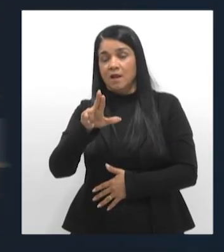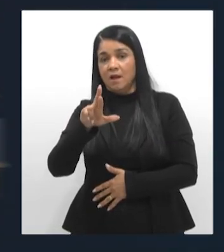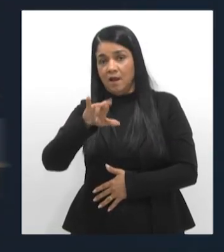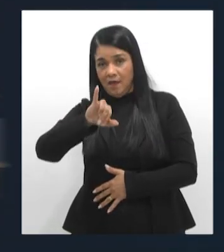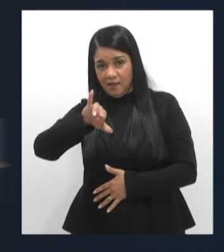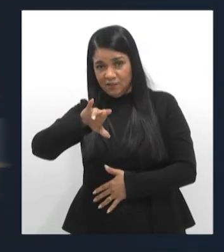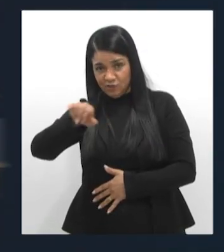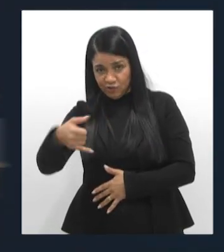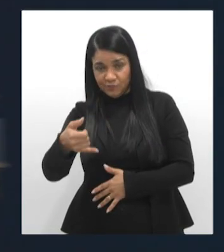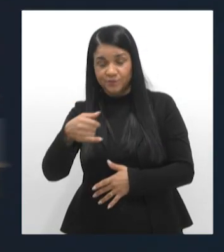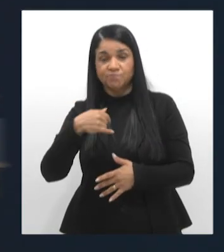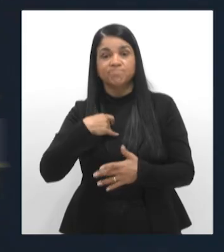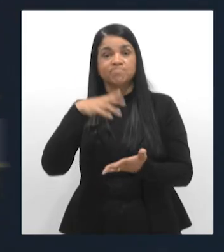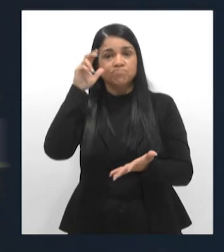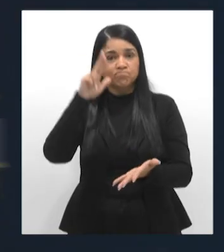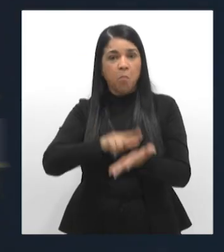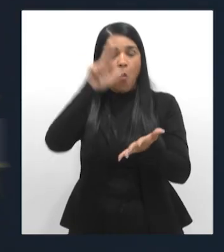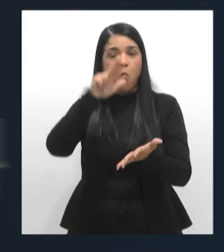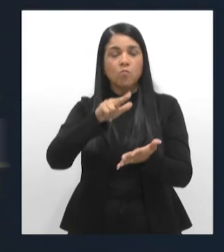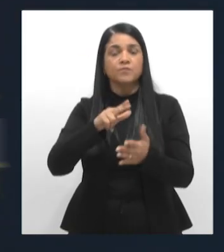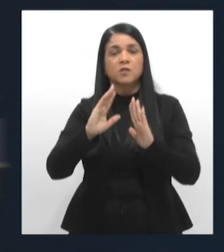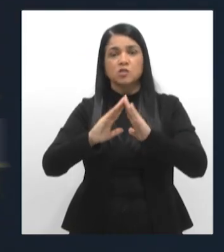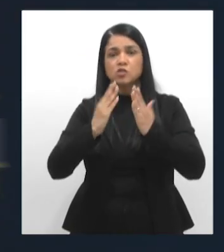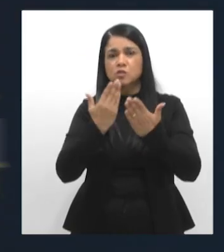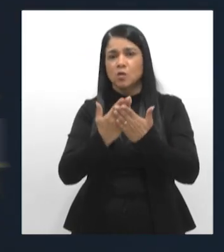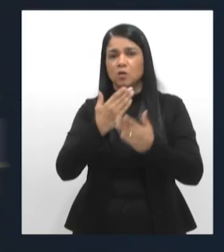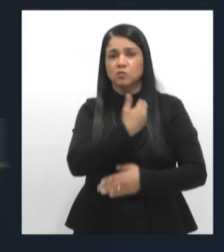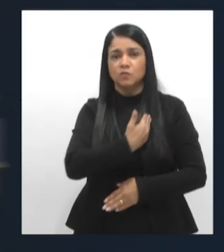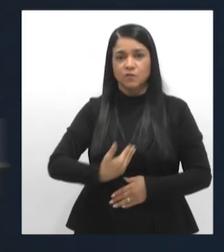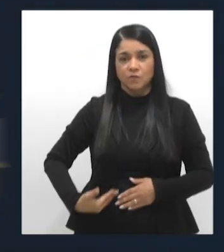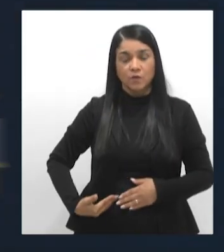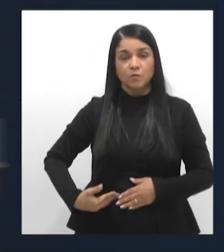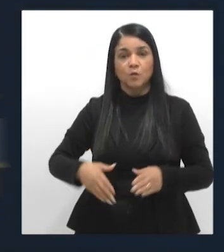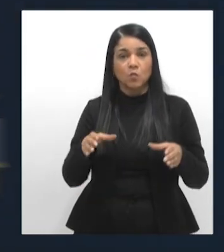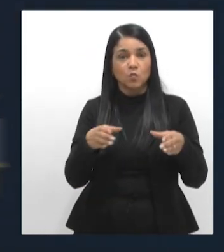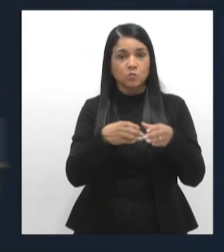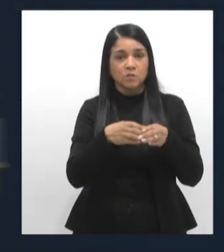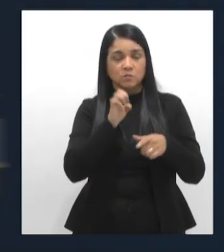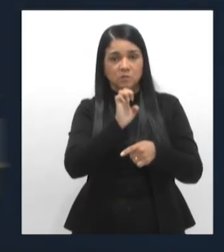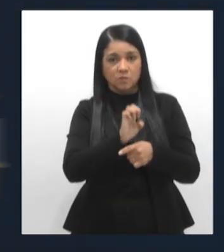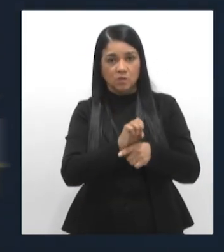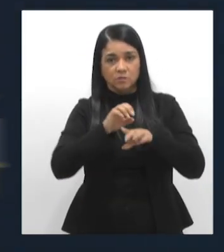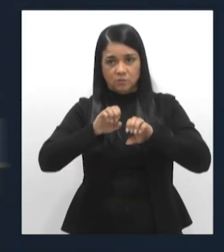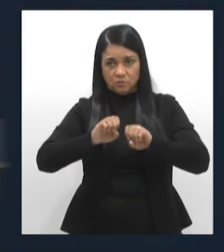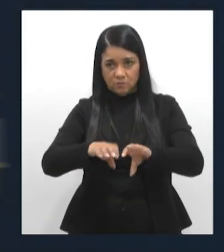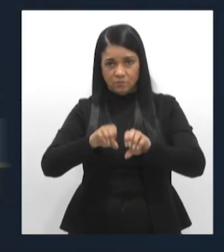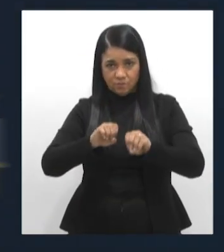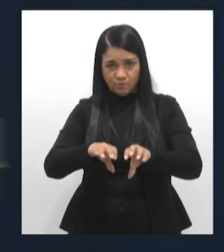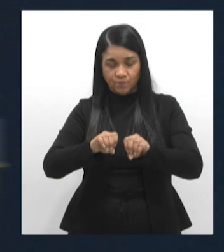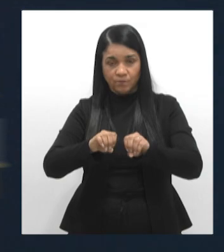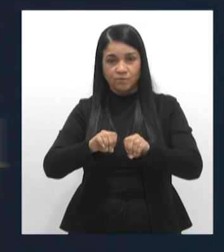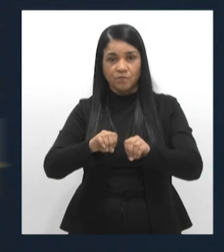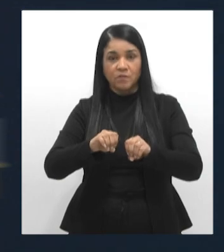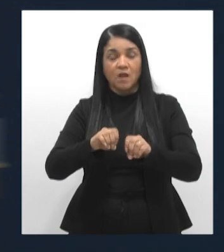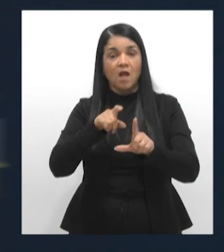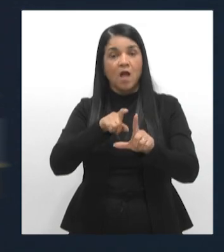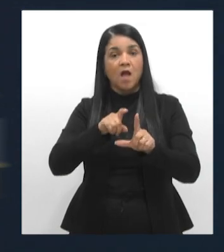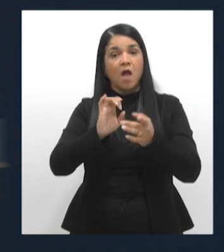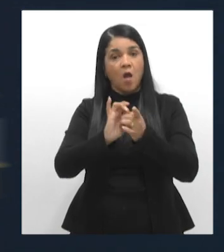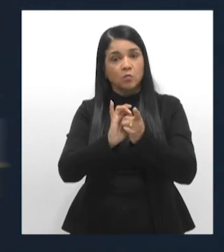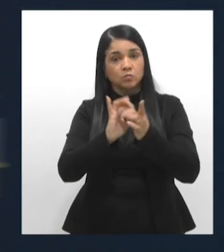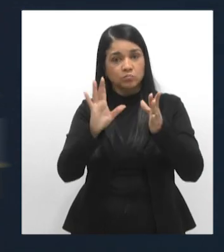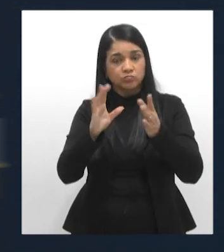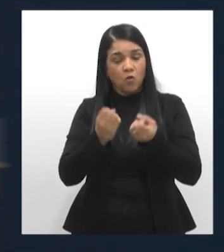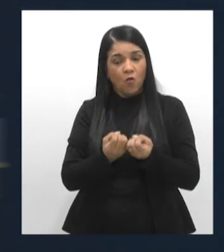credenciada oficialmente como escola de governo pelo Conselho Estadual de Educação, sendo autorizada